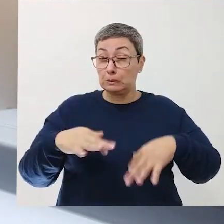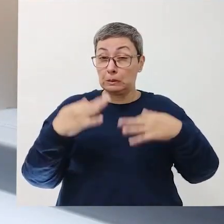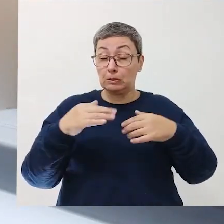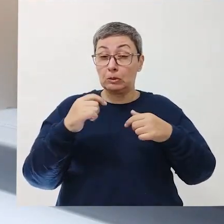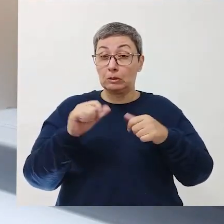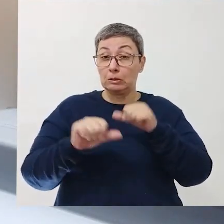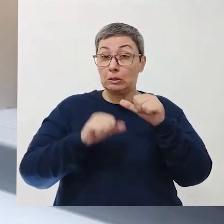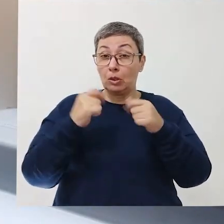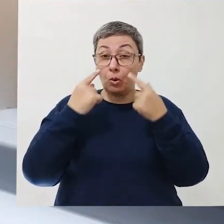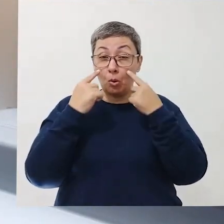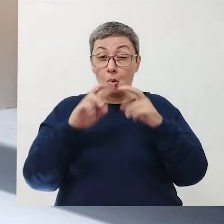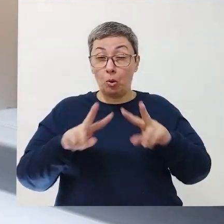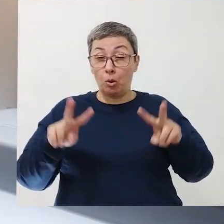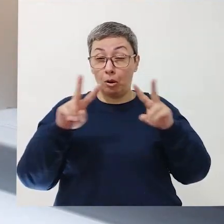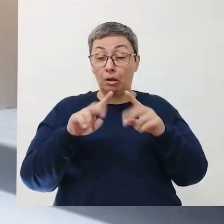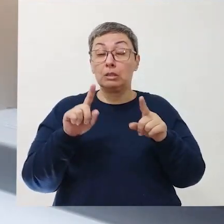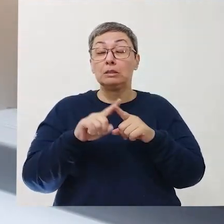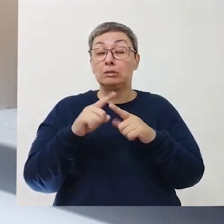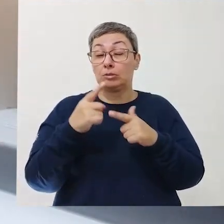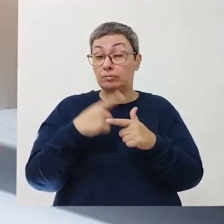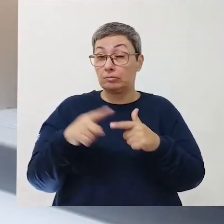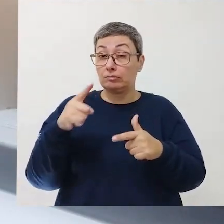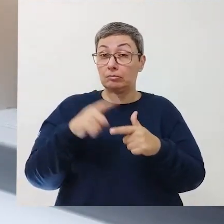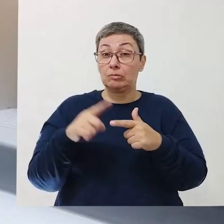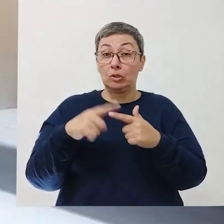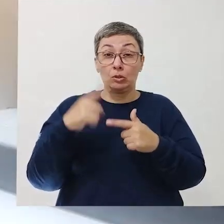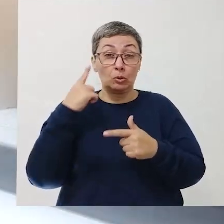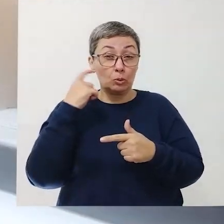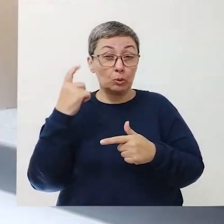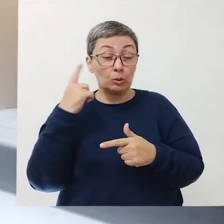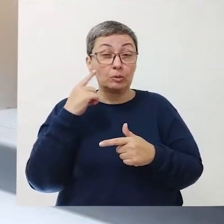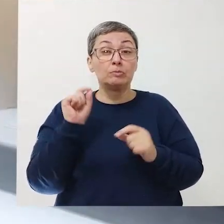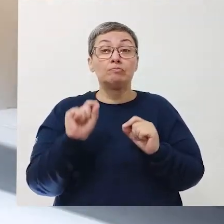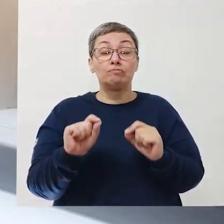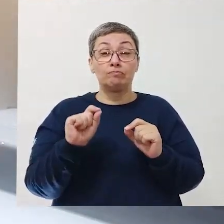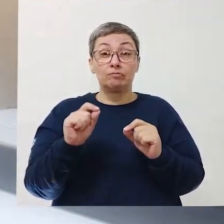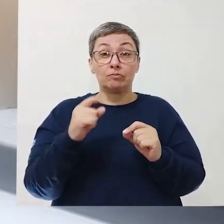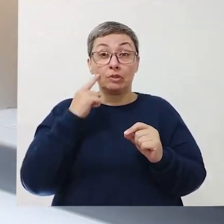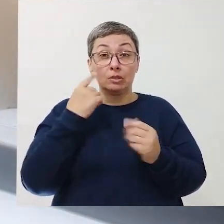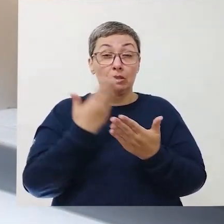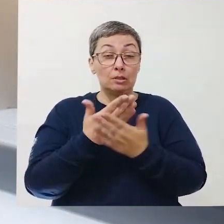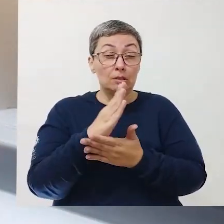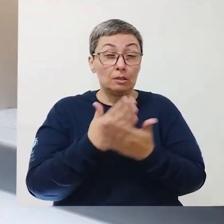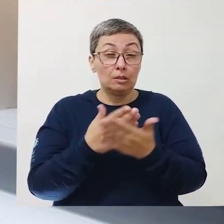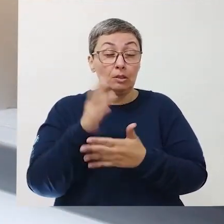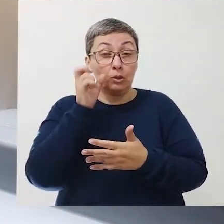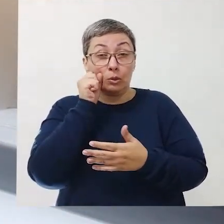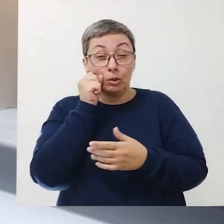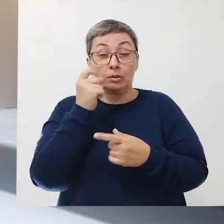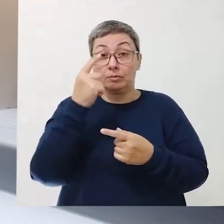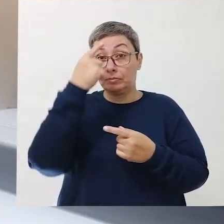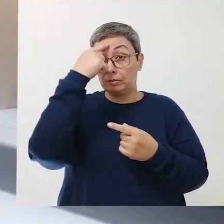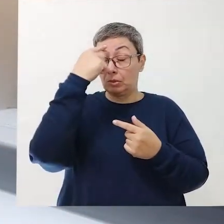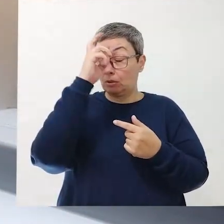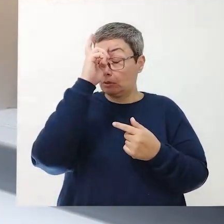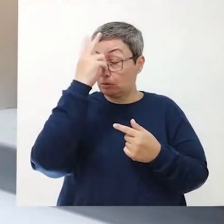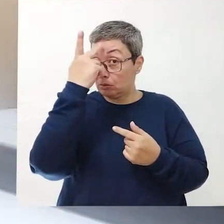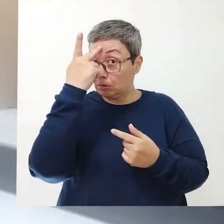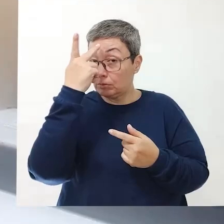as partes Com as diversas propagandas das redes virtuais Ok?